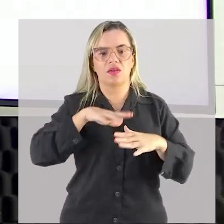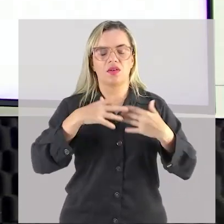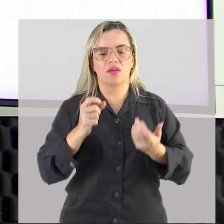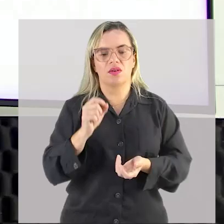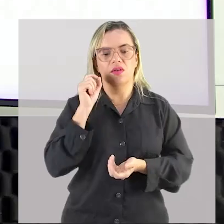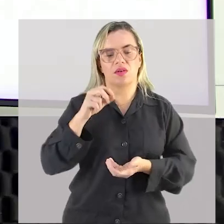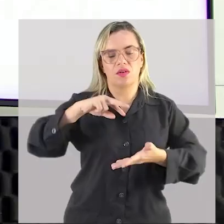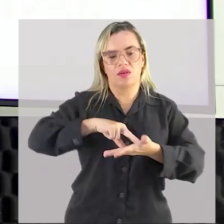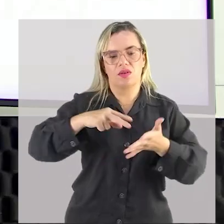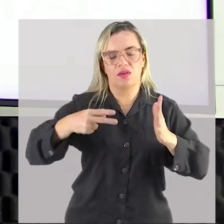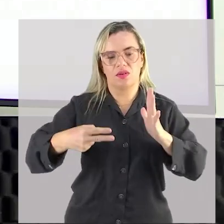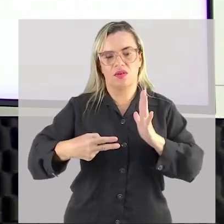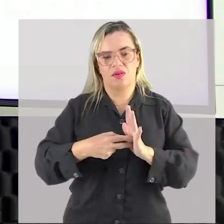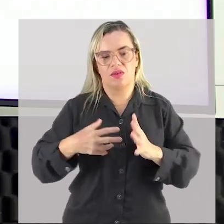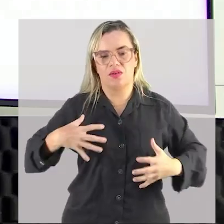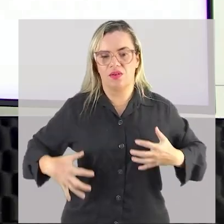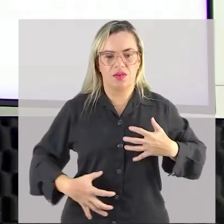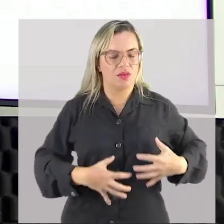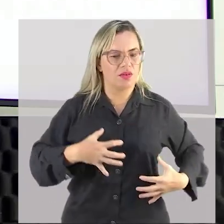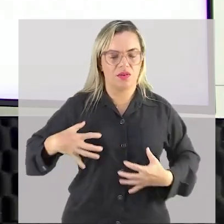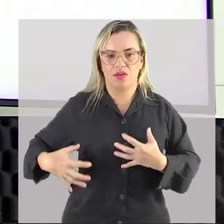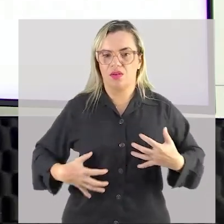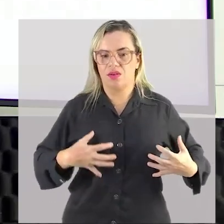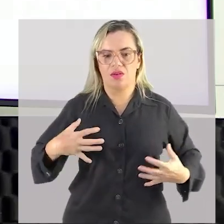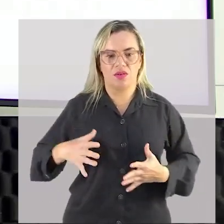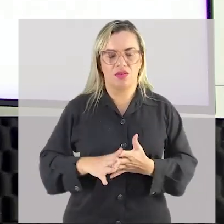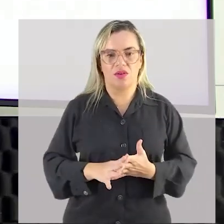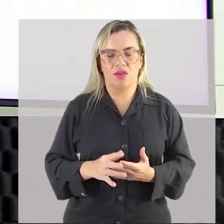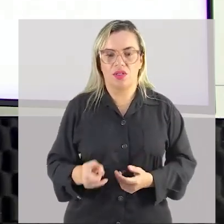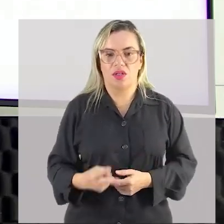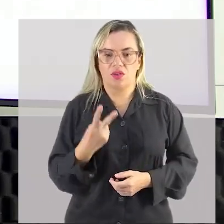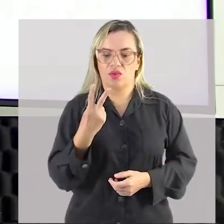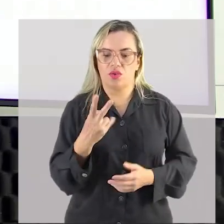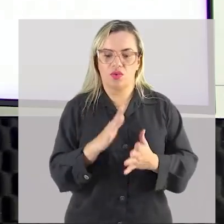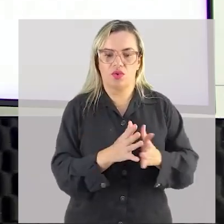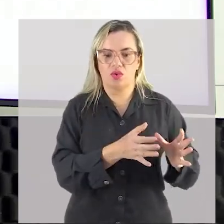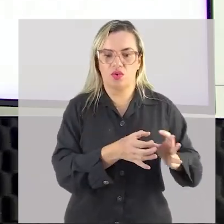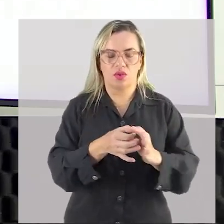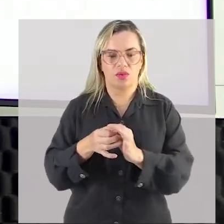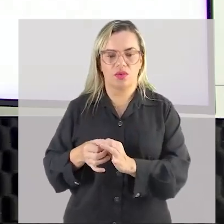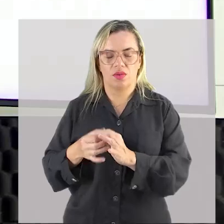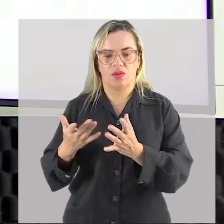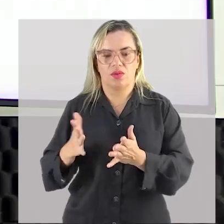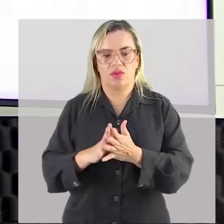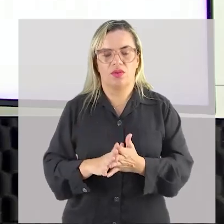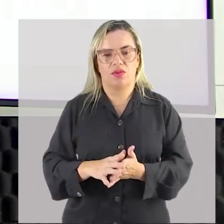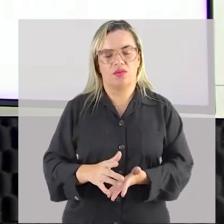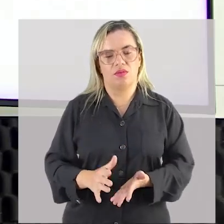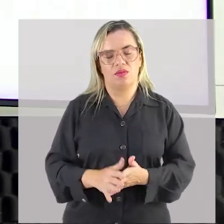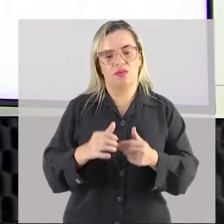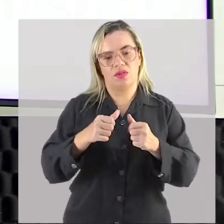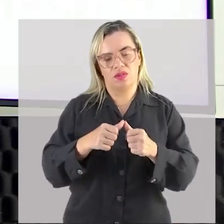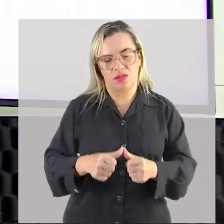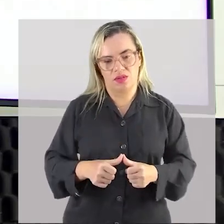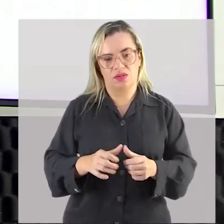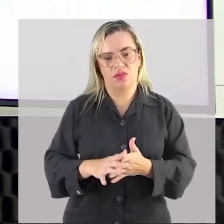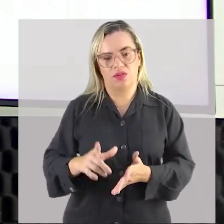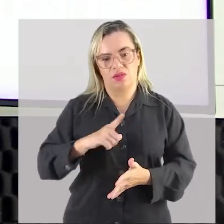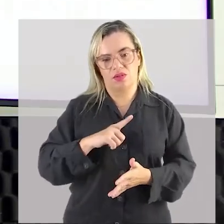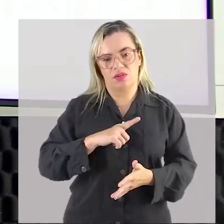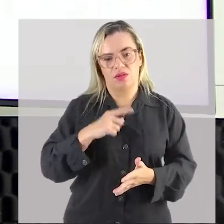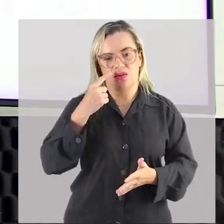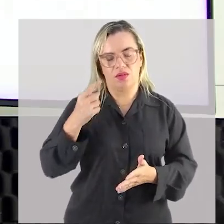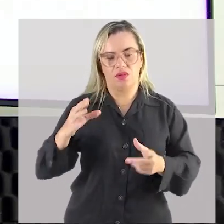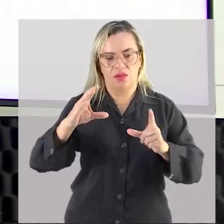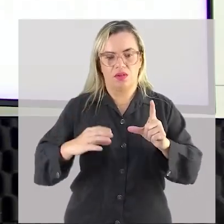dizer que o desespero em em ambas as situações vai existir então Se correr